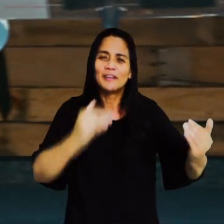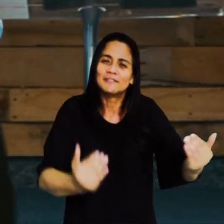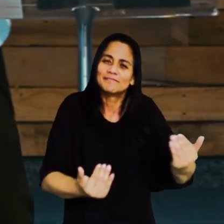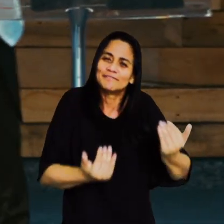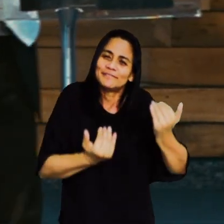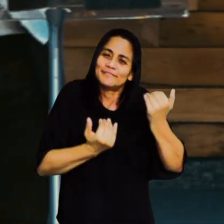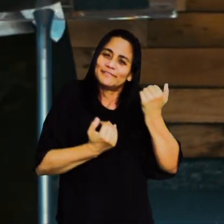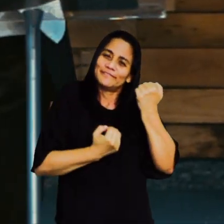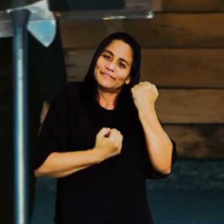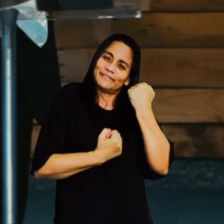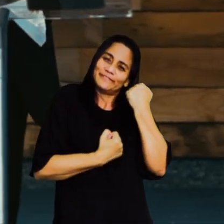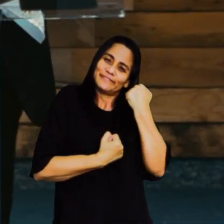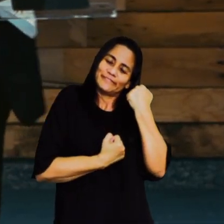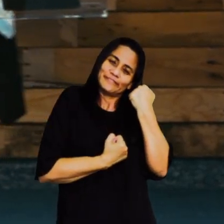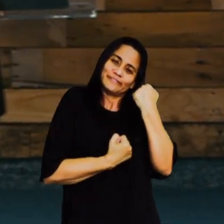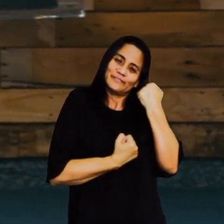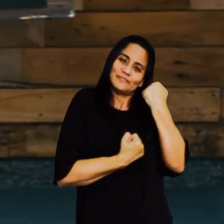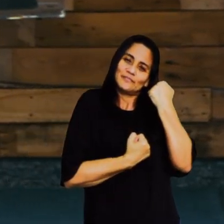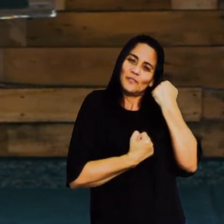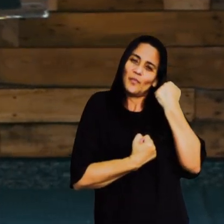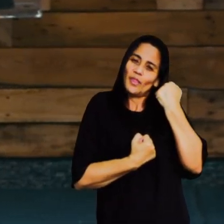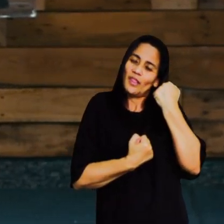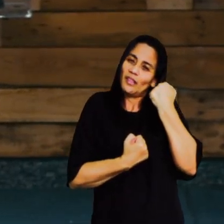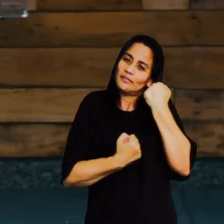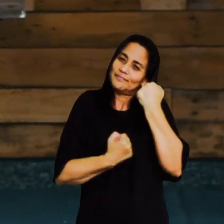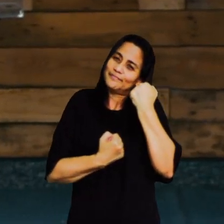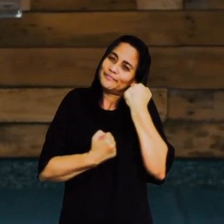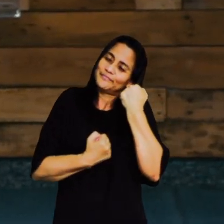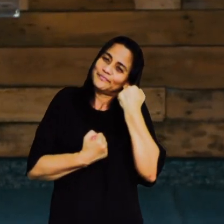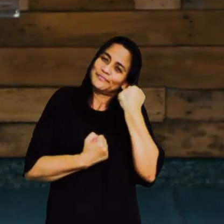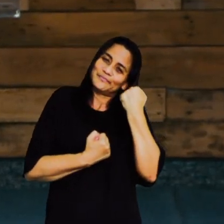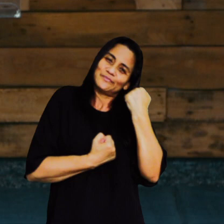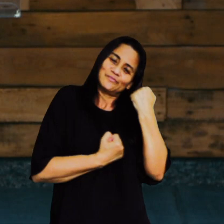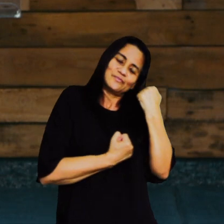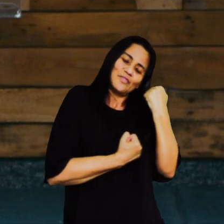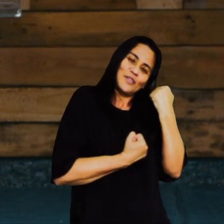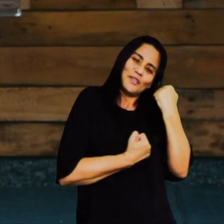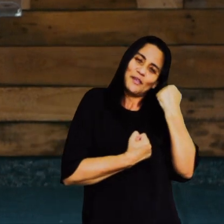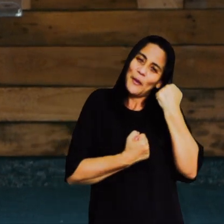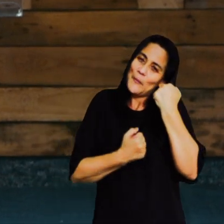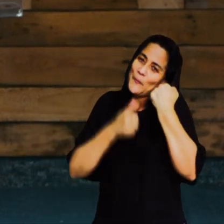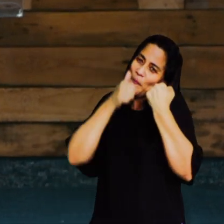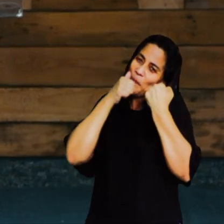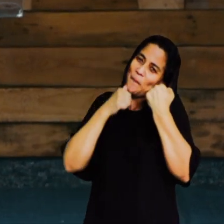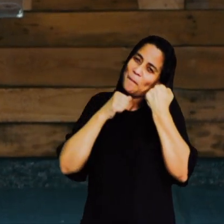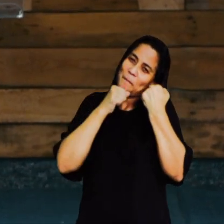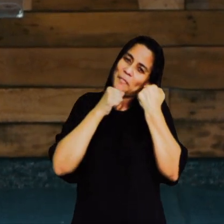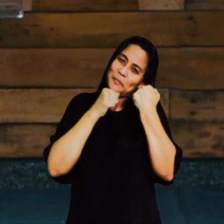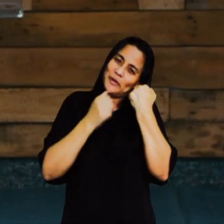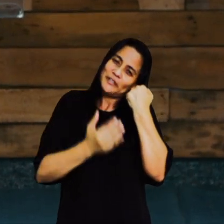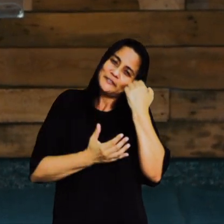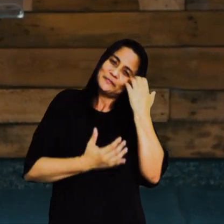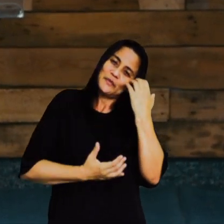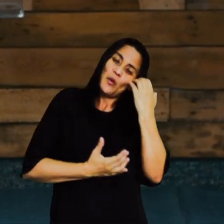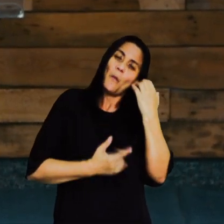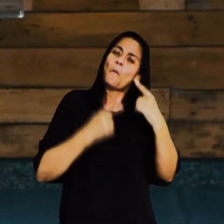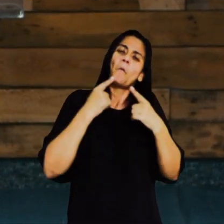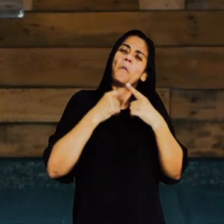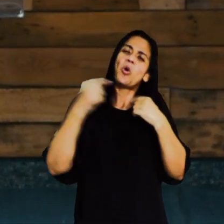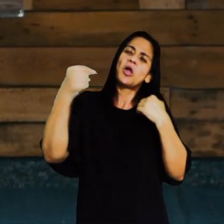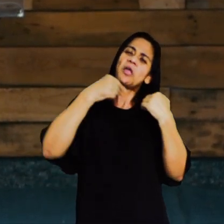O baby nasceu, é colocado no colo da mãe. Por que que ele é colocado no colo da mãe?